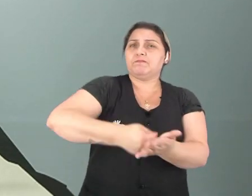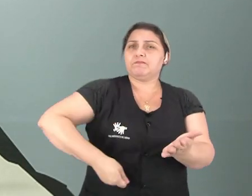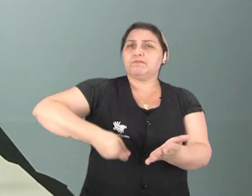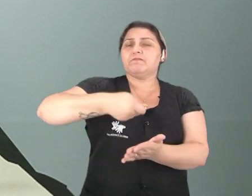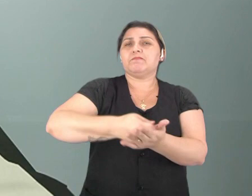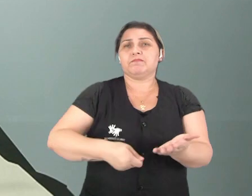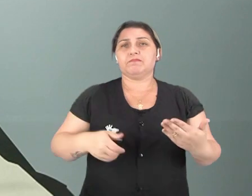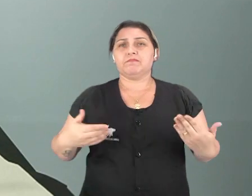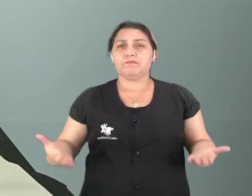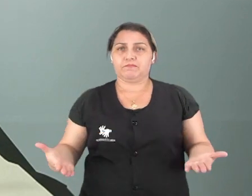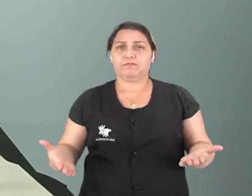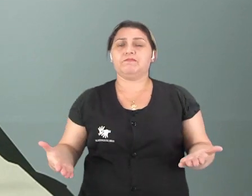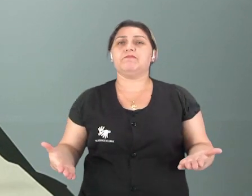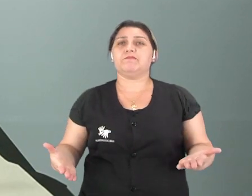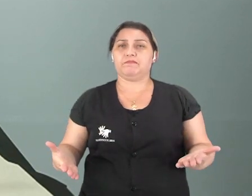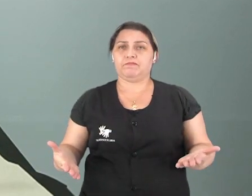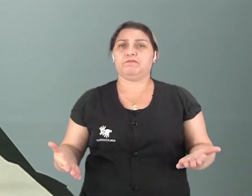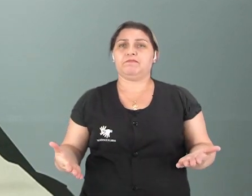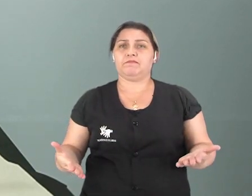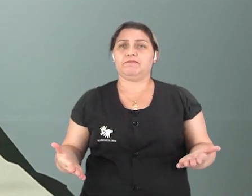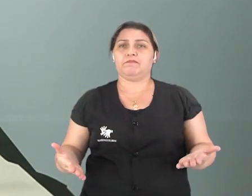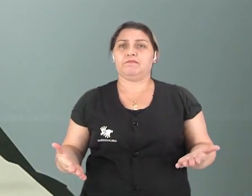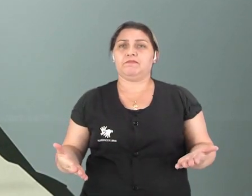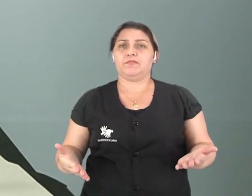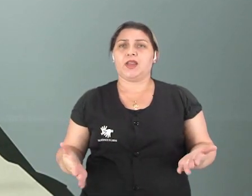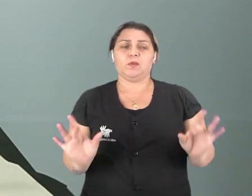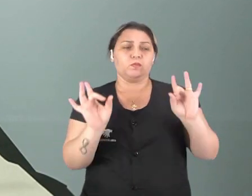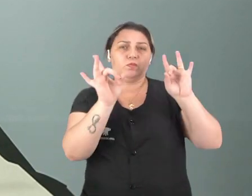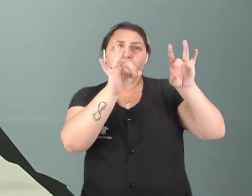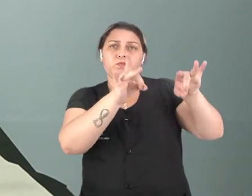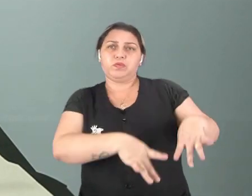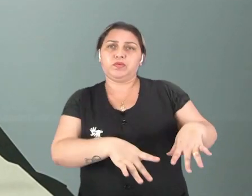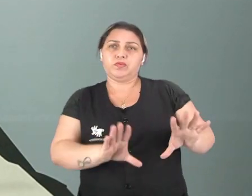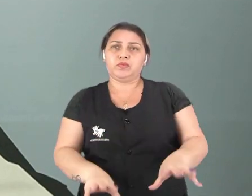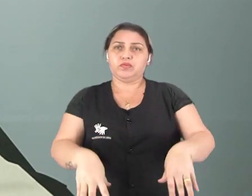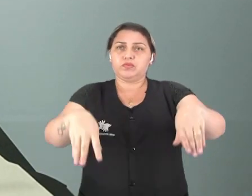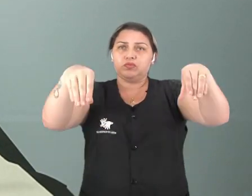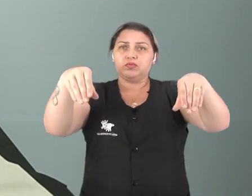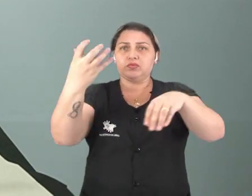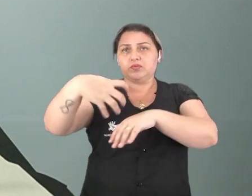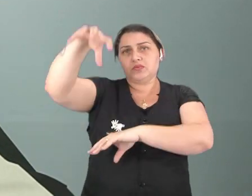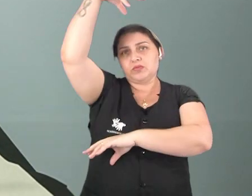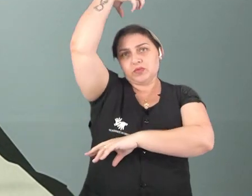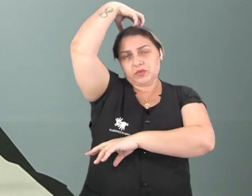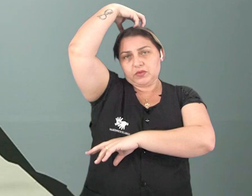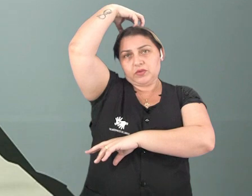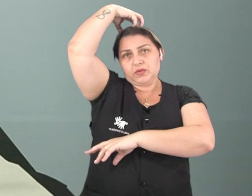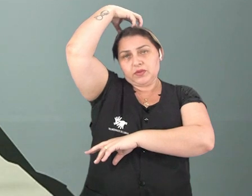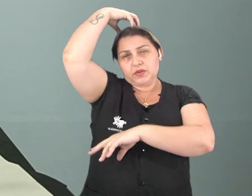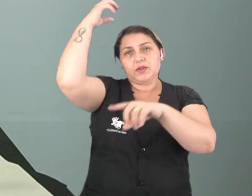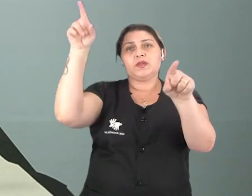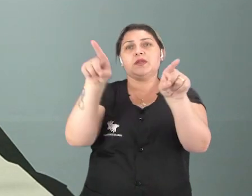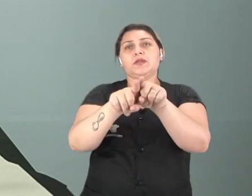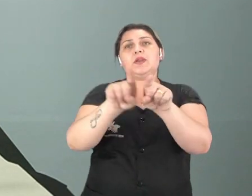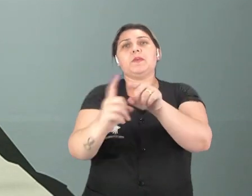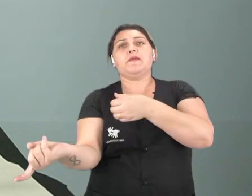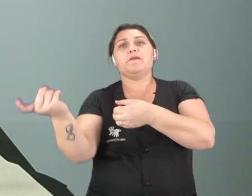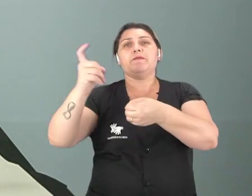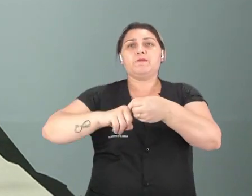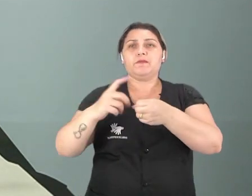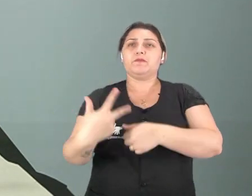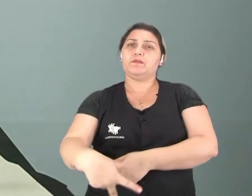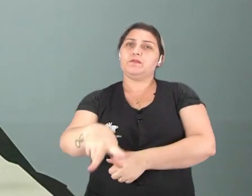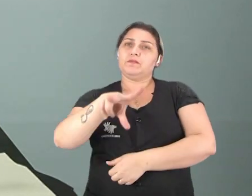pressionar, e aí ele abdicou, né, do seu trono, da sua coroa, e foi também para